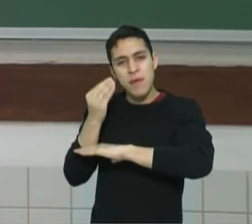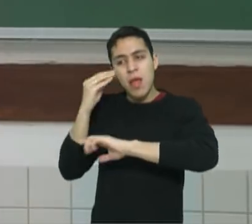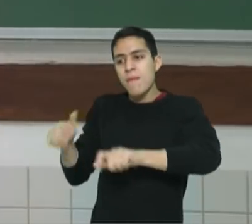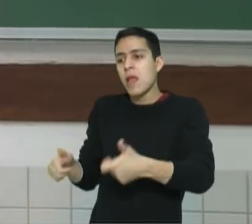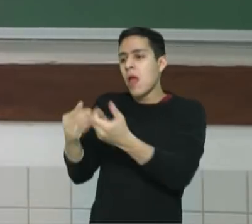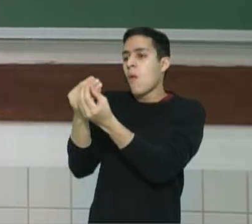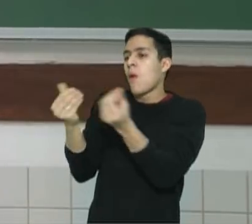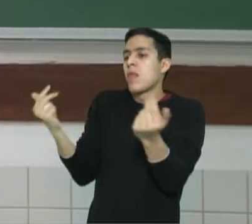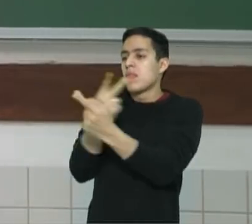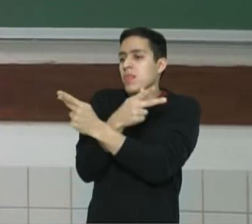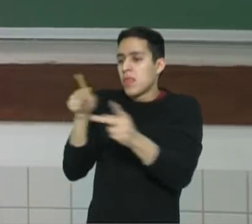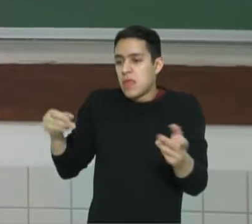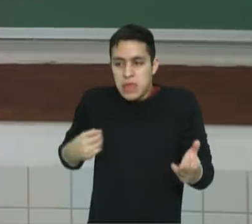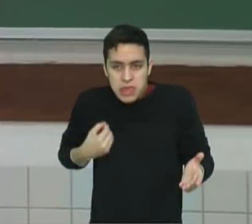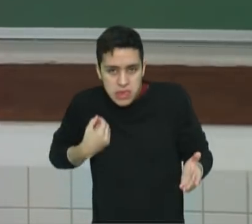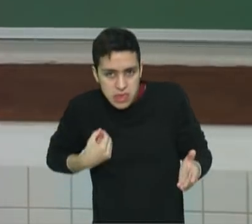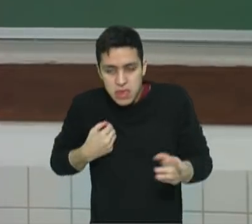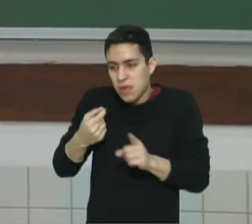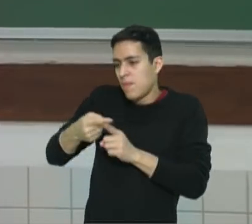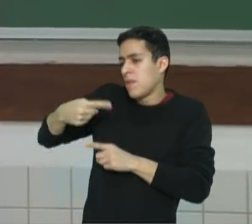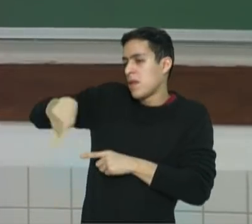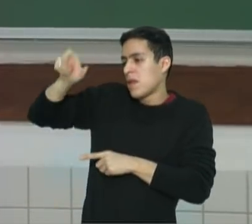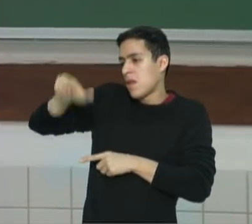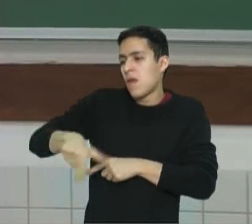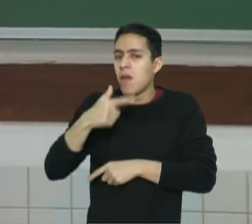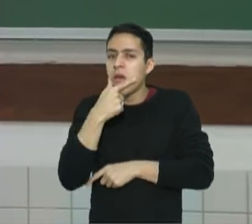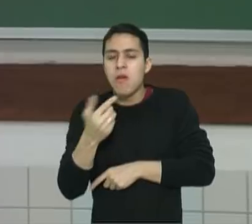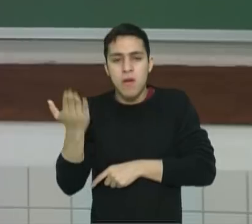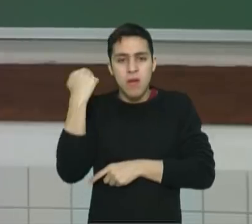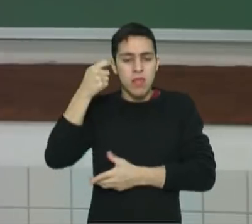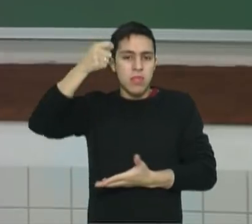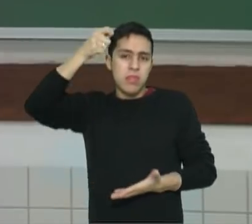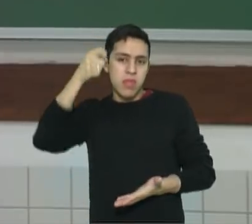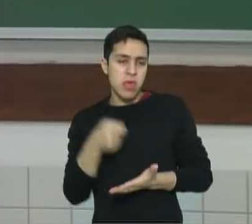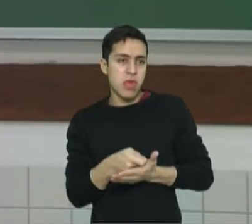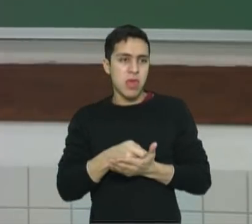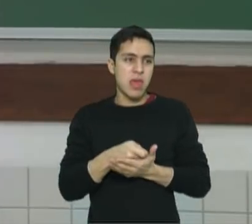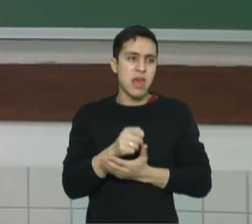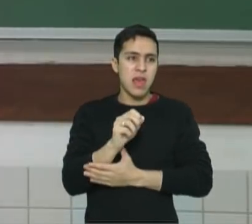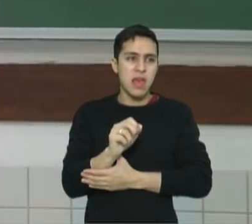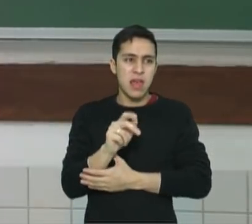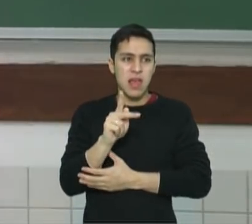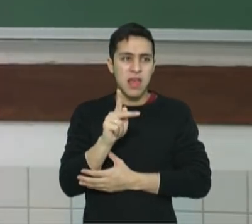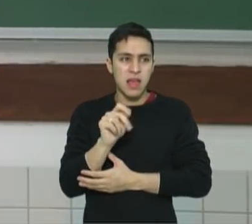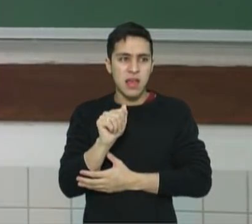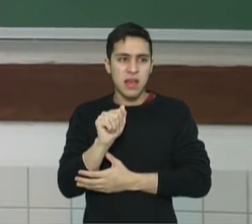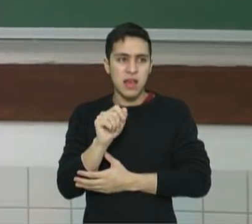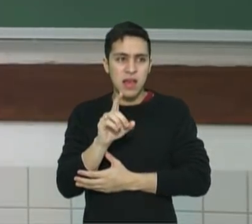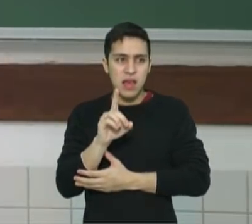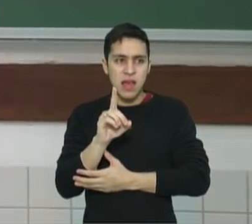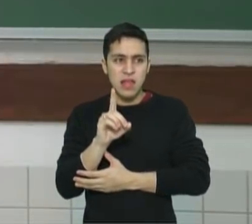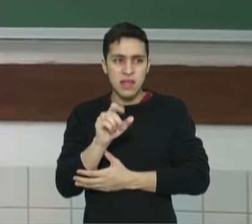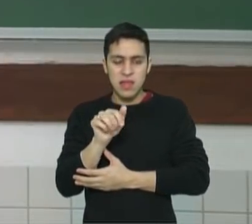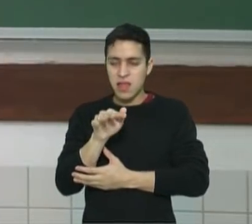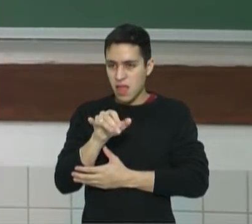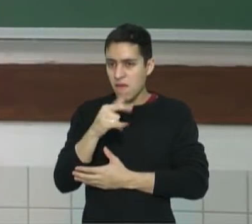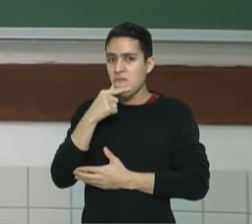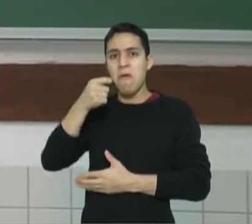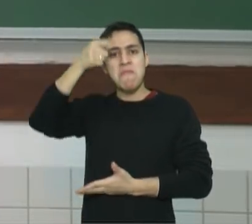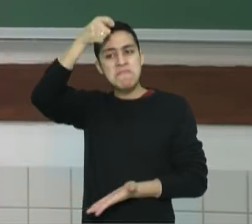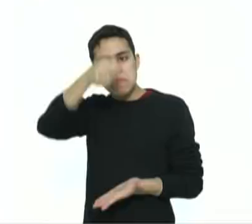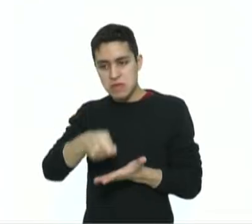líbio. Afinal de contas, eles tinham um ditador, Muammar Gaddafi, na soberania do país. Aqui uma imagem